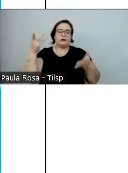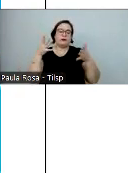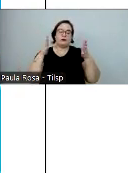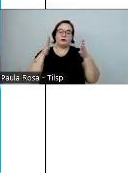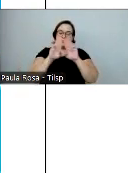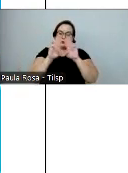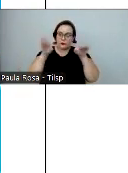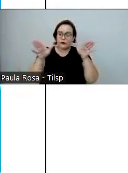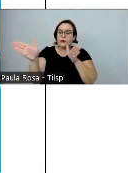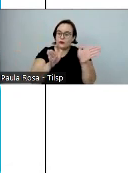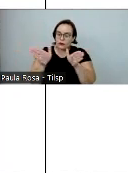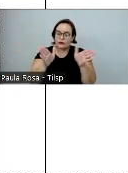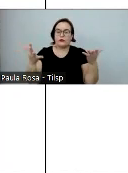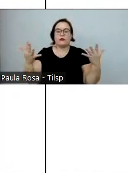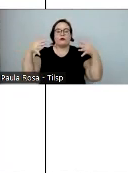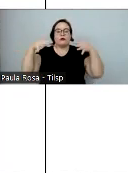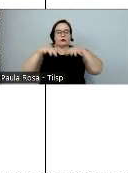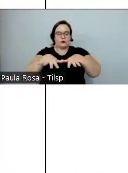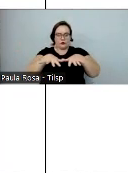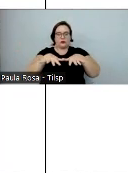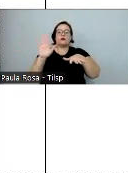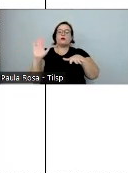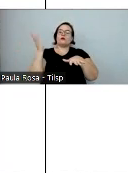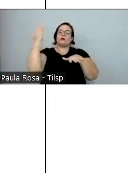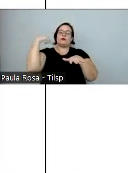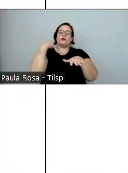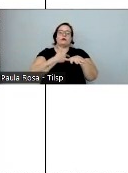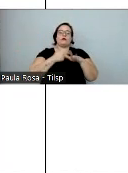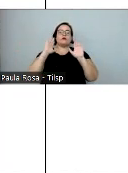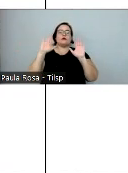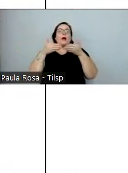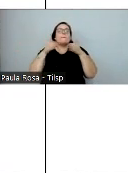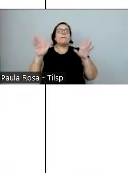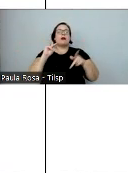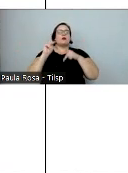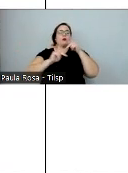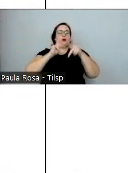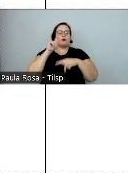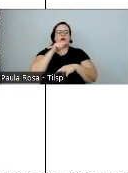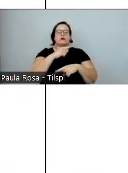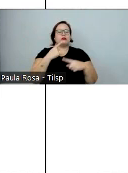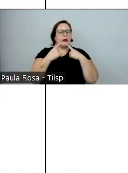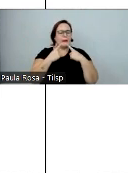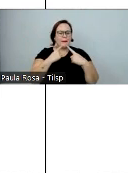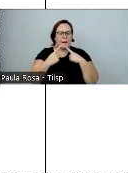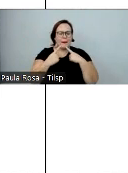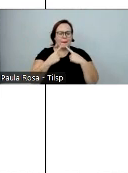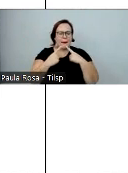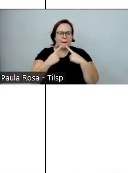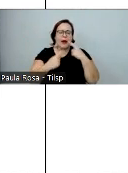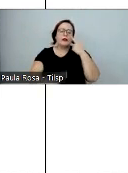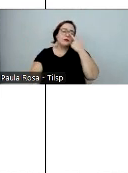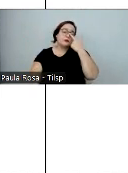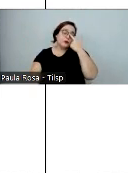né a gente já tinha antes a noção de abertos ao público isso foi muito discutido do ponto de vista do